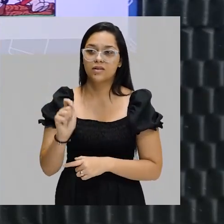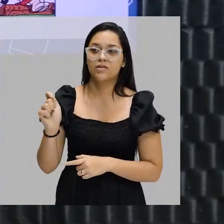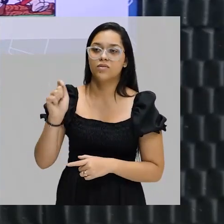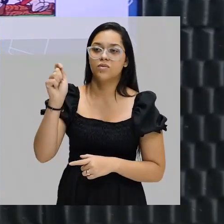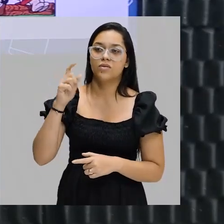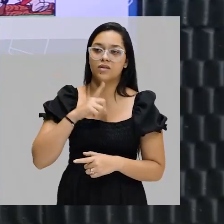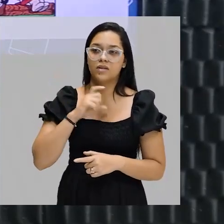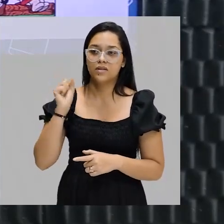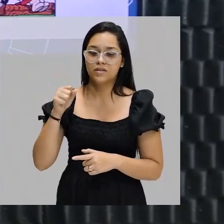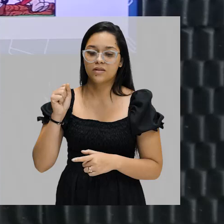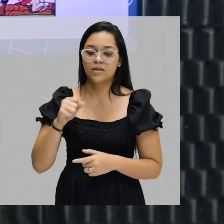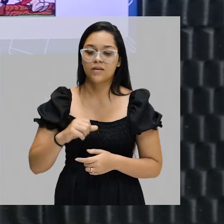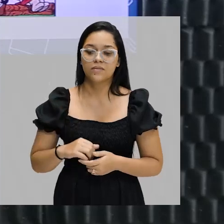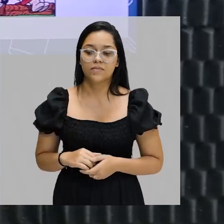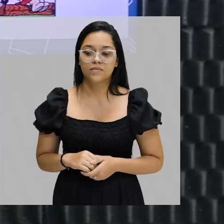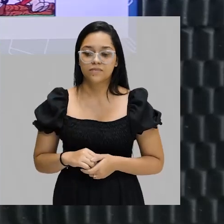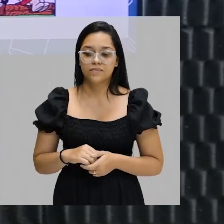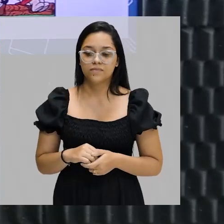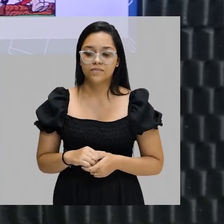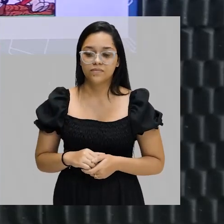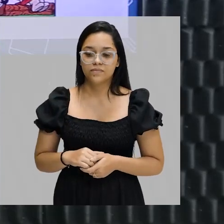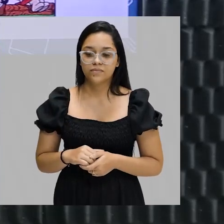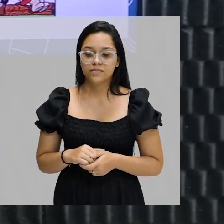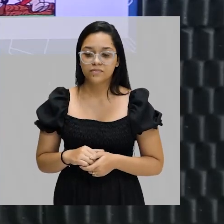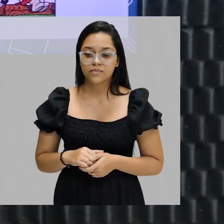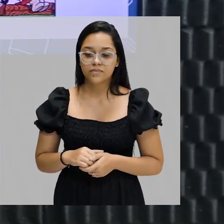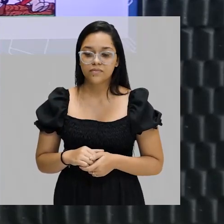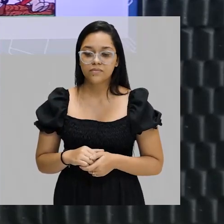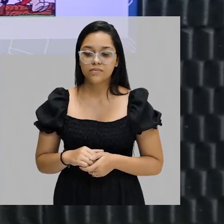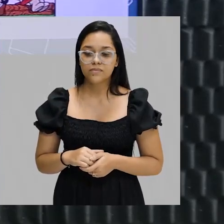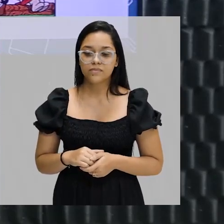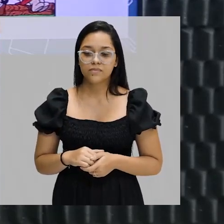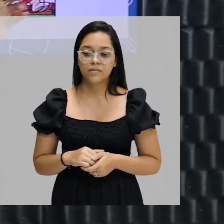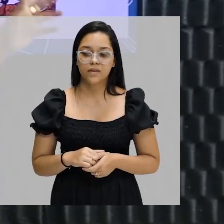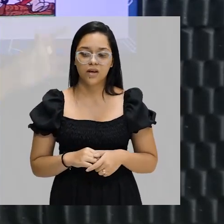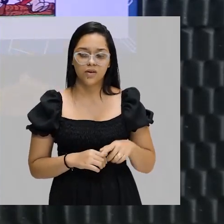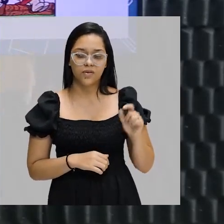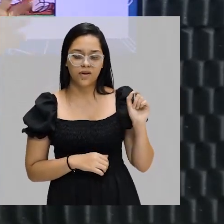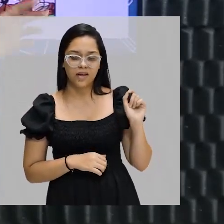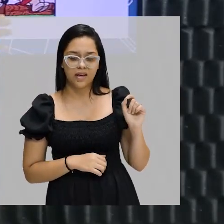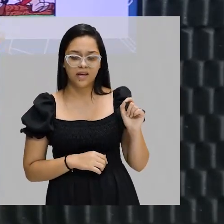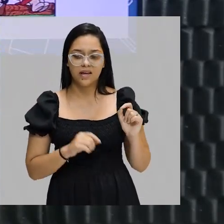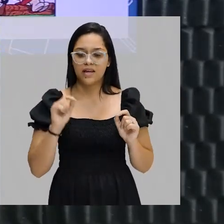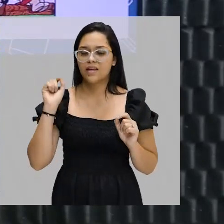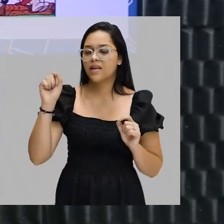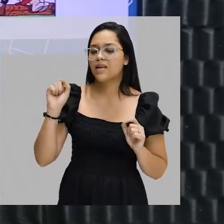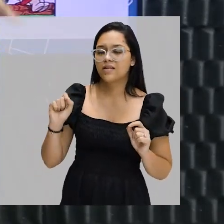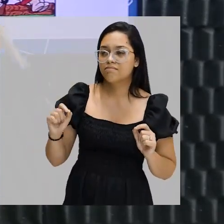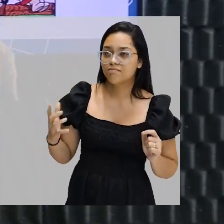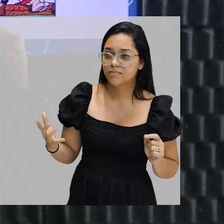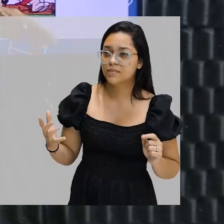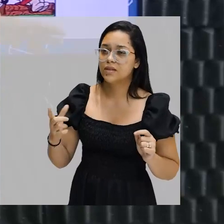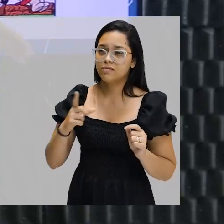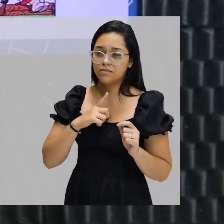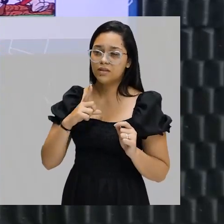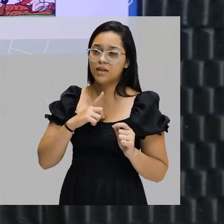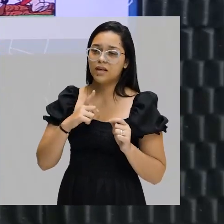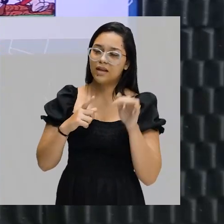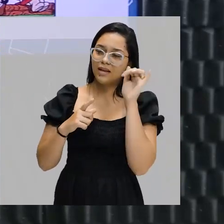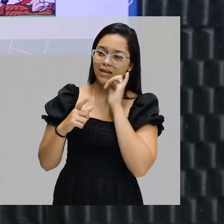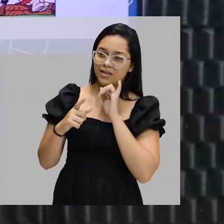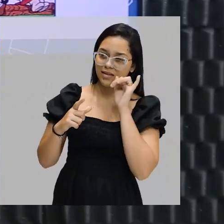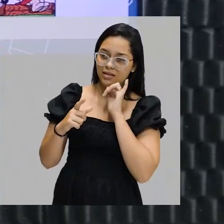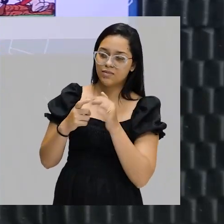têm ali uma paixãozinha enfim aí ele colocou é que aí a Mônica que que então aqui a gente tem exemplo